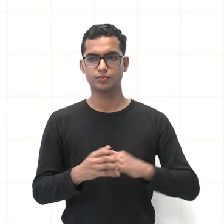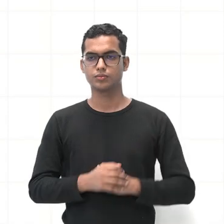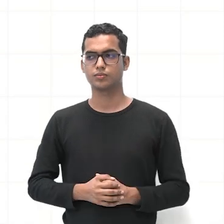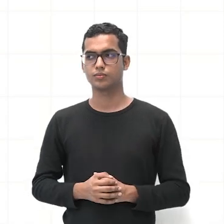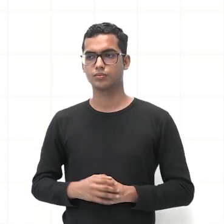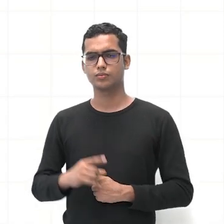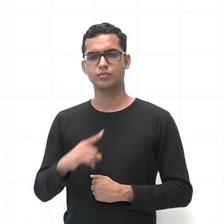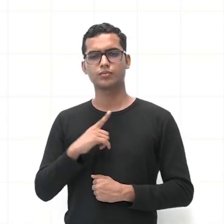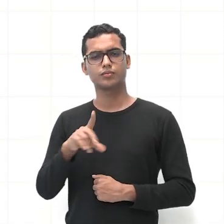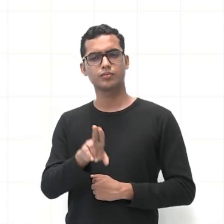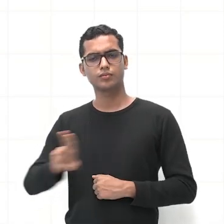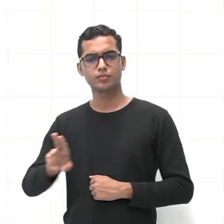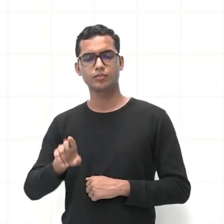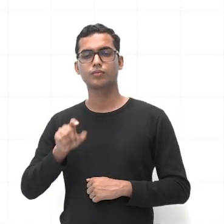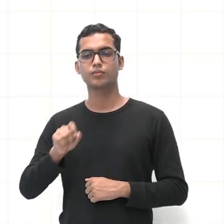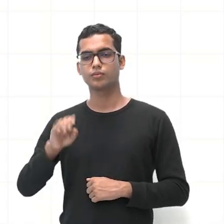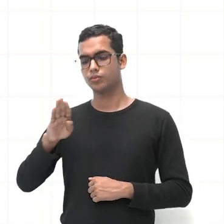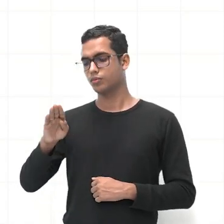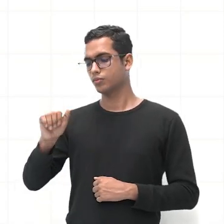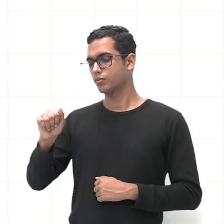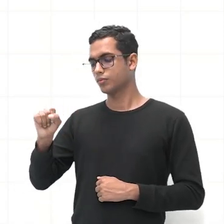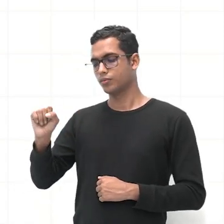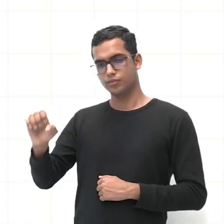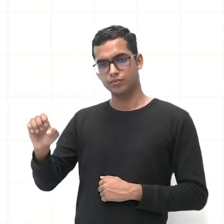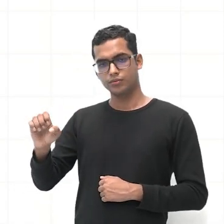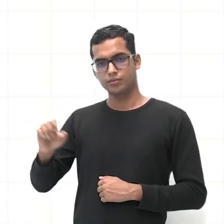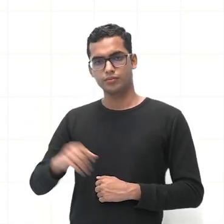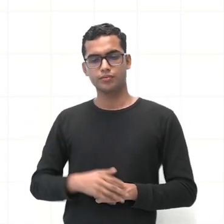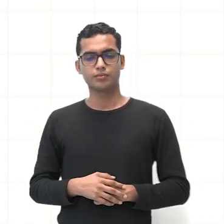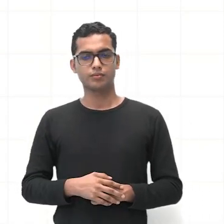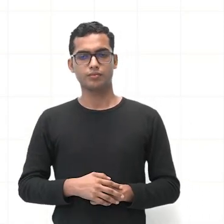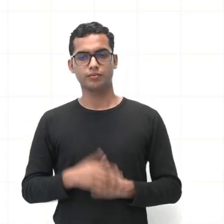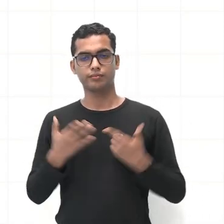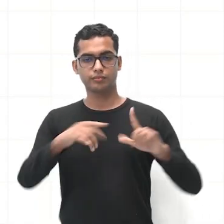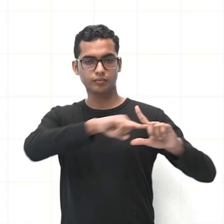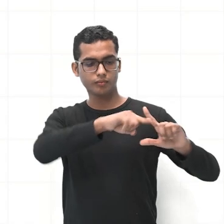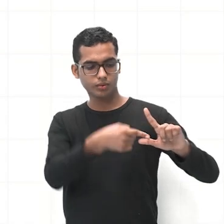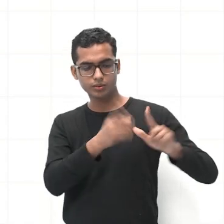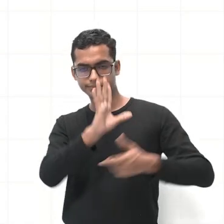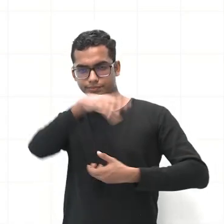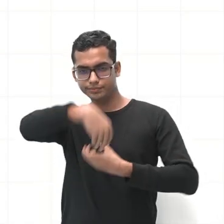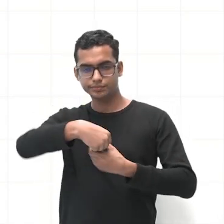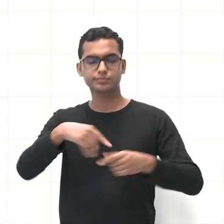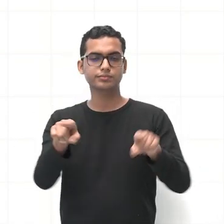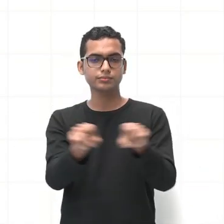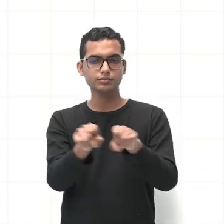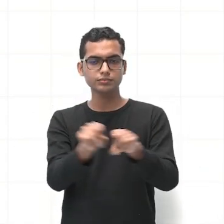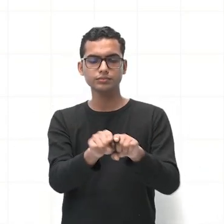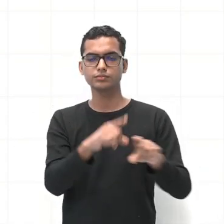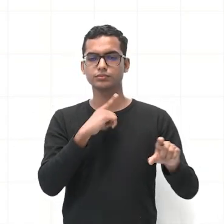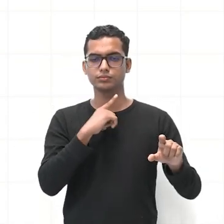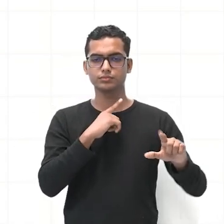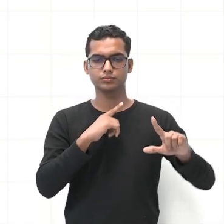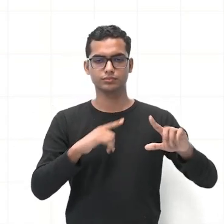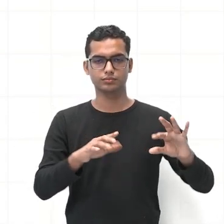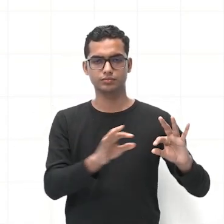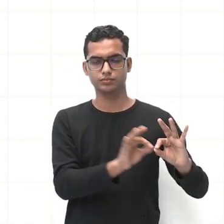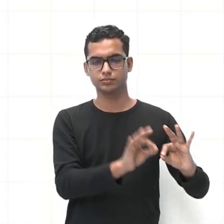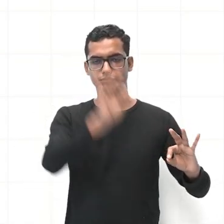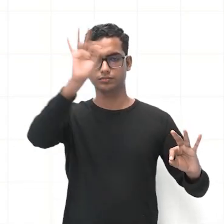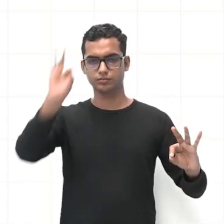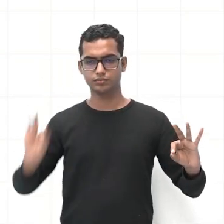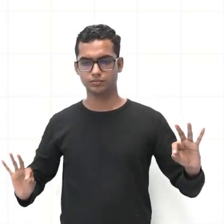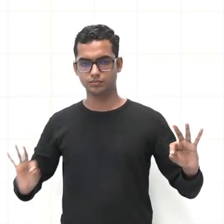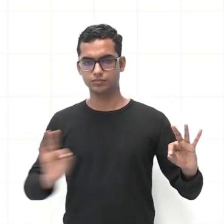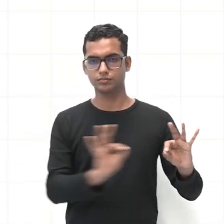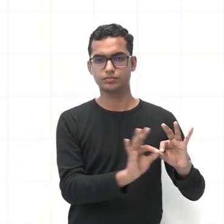é chamado de base. E os ângulos internos que possuem a medida, né, com a base